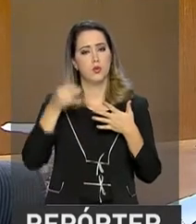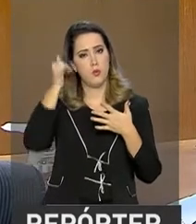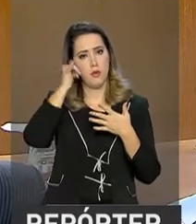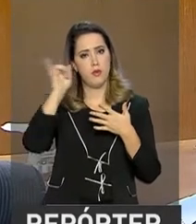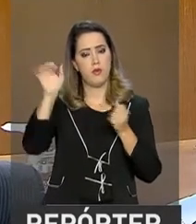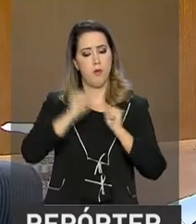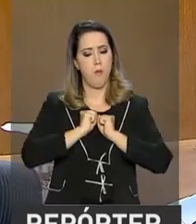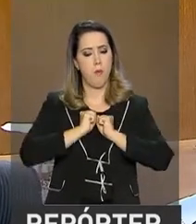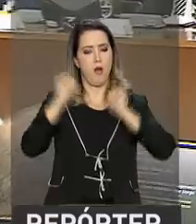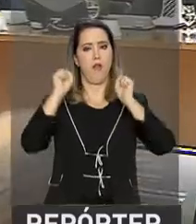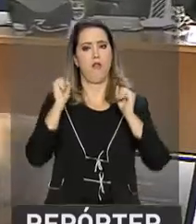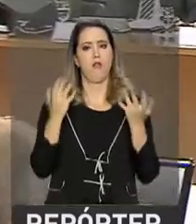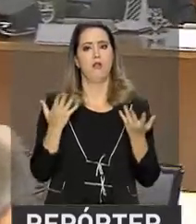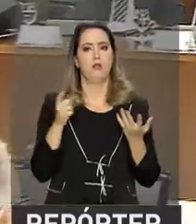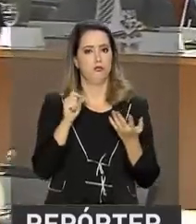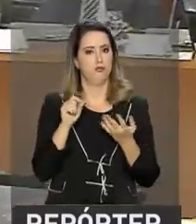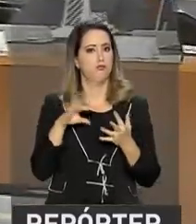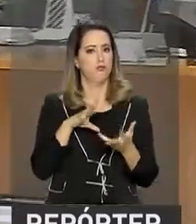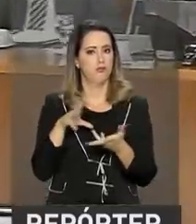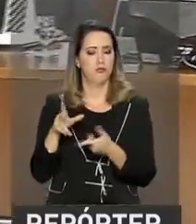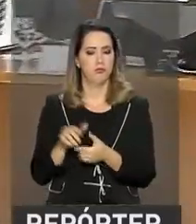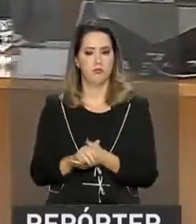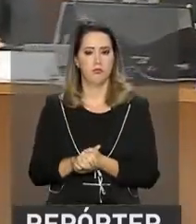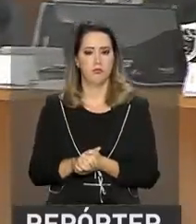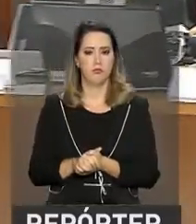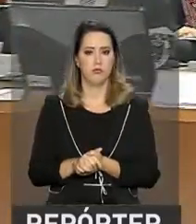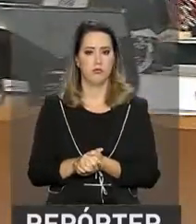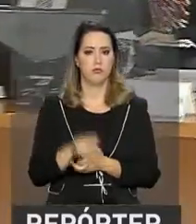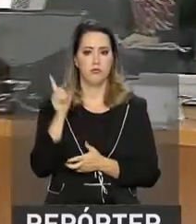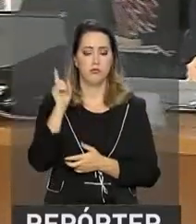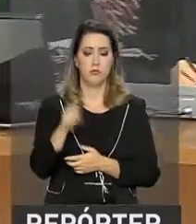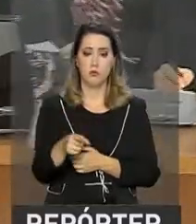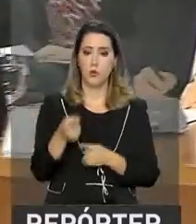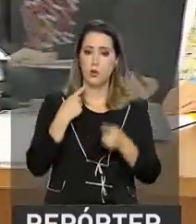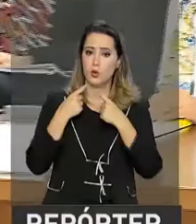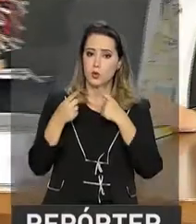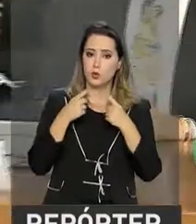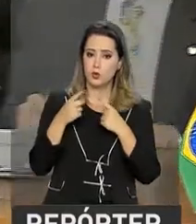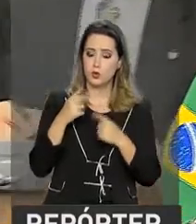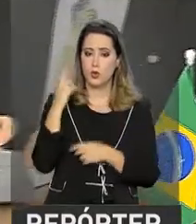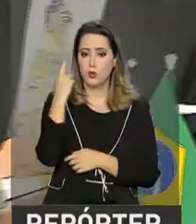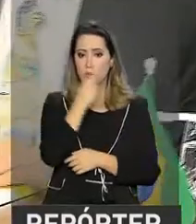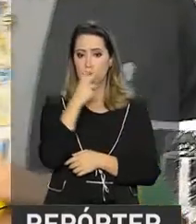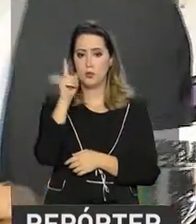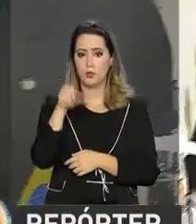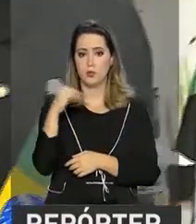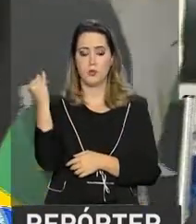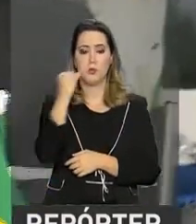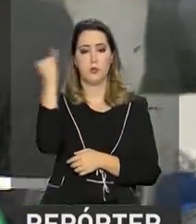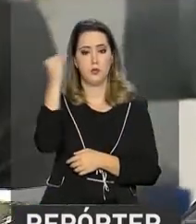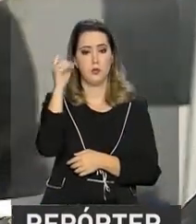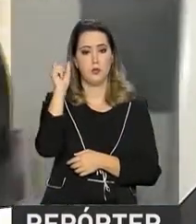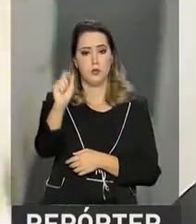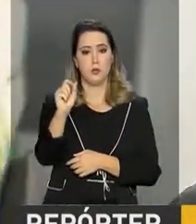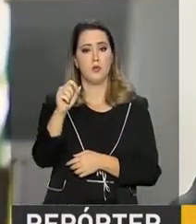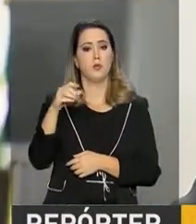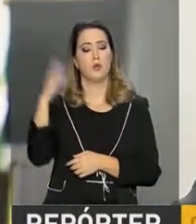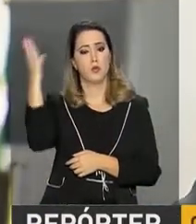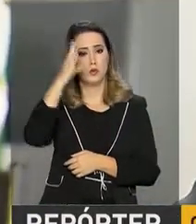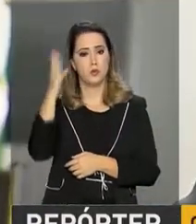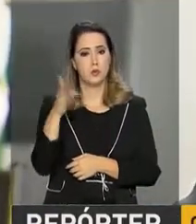internacional o django com a luz é fundamental no brasil pela experiência acumulada